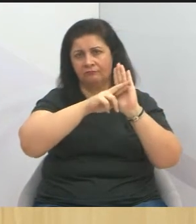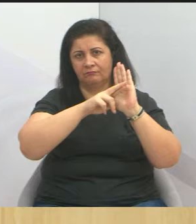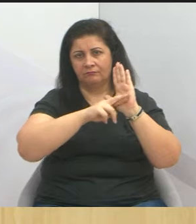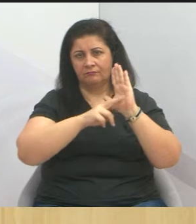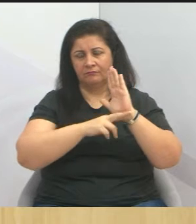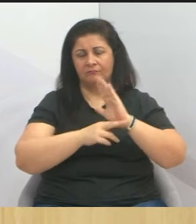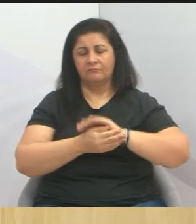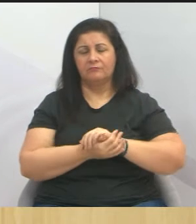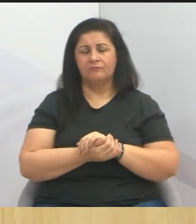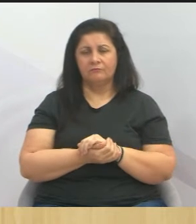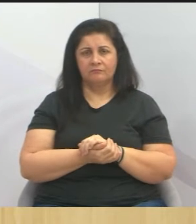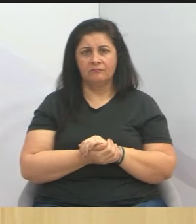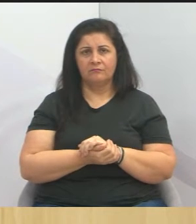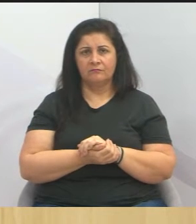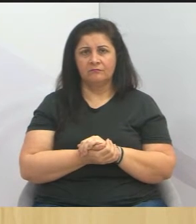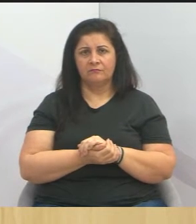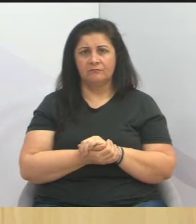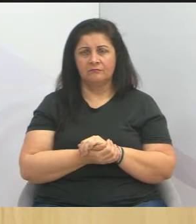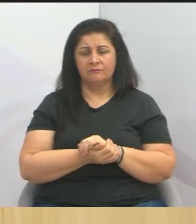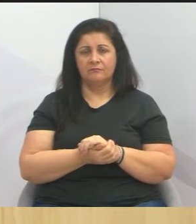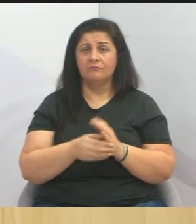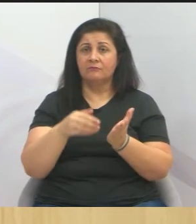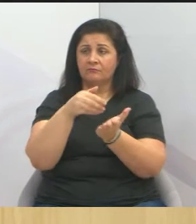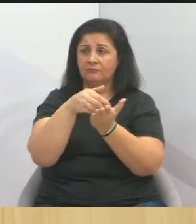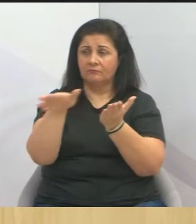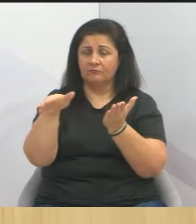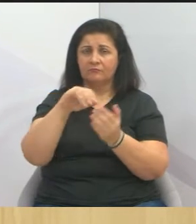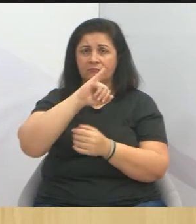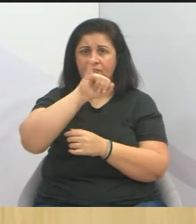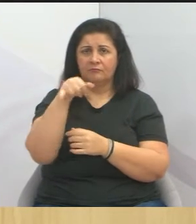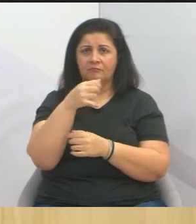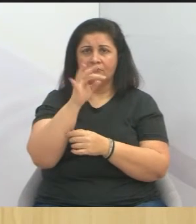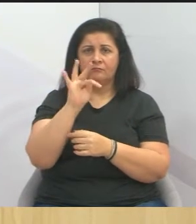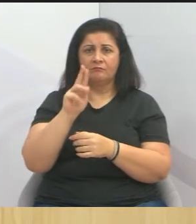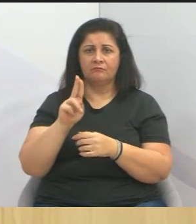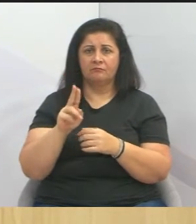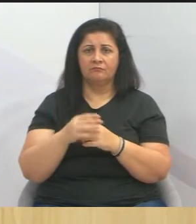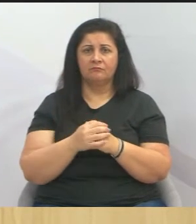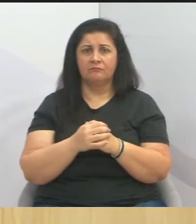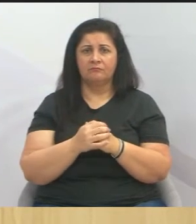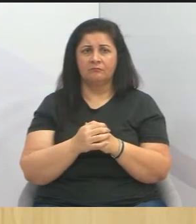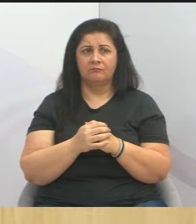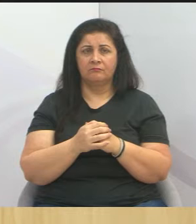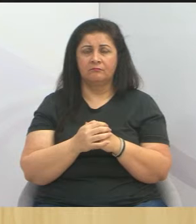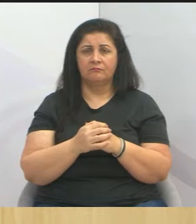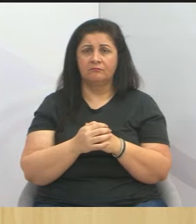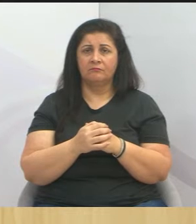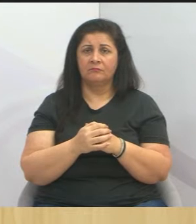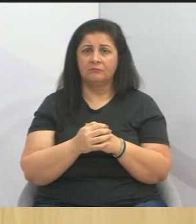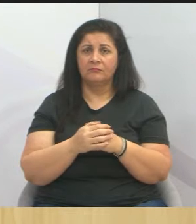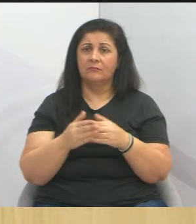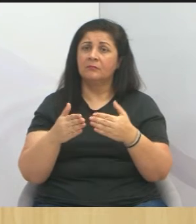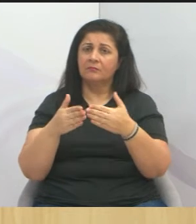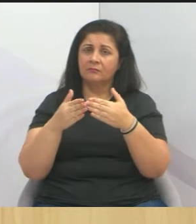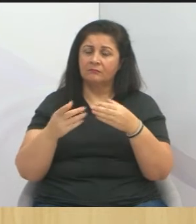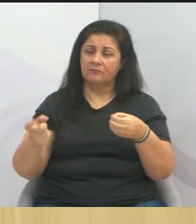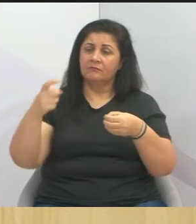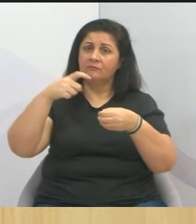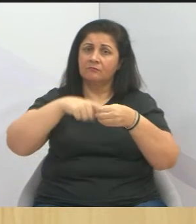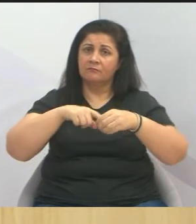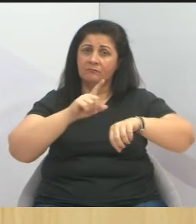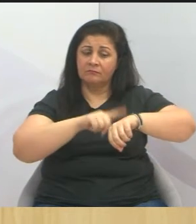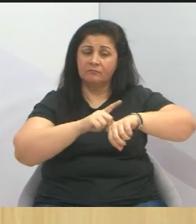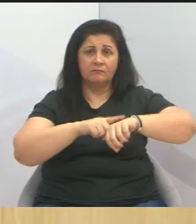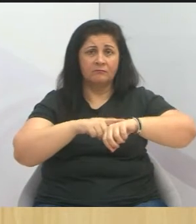e cumpridas as formalidades regimentais em oficial da Viação Jacareí solicitando a volta do horário normal